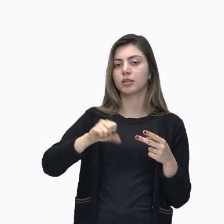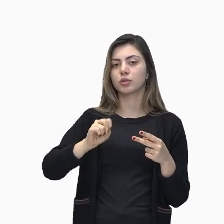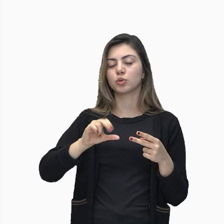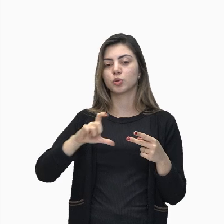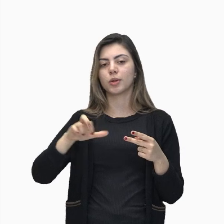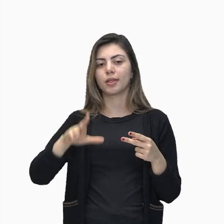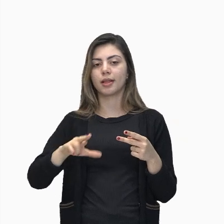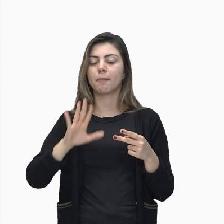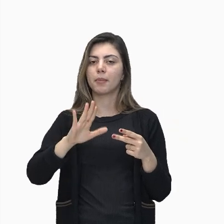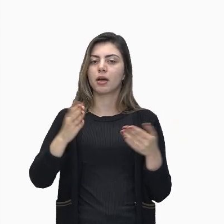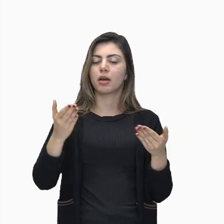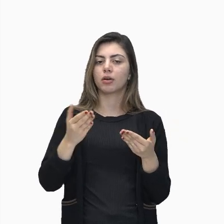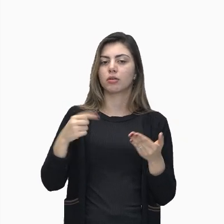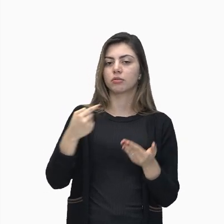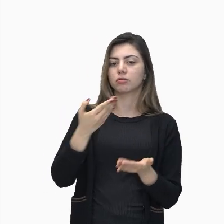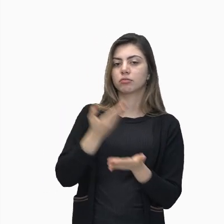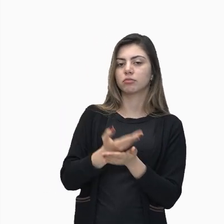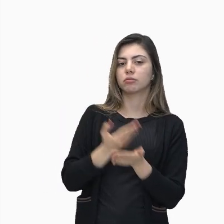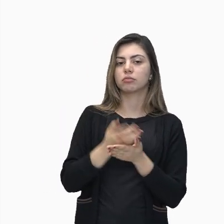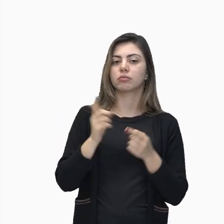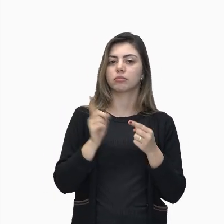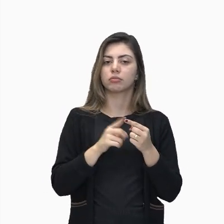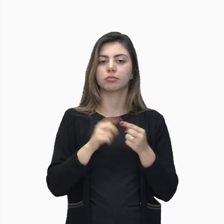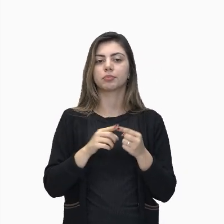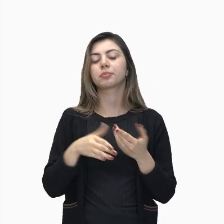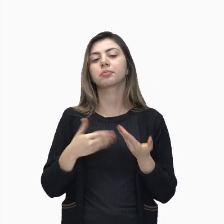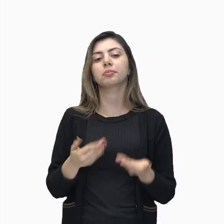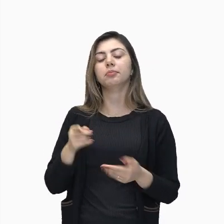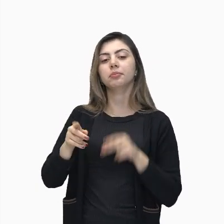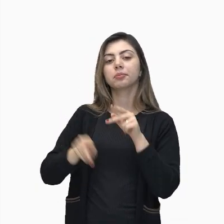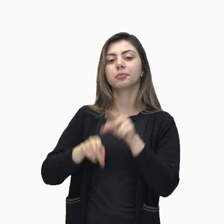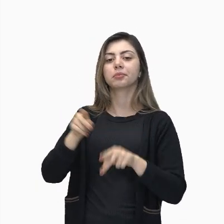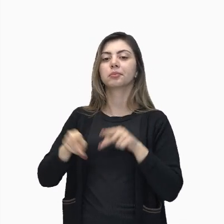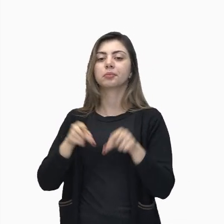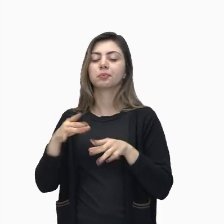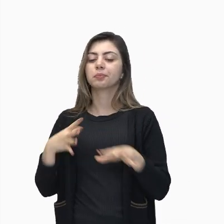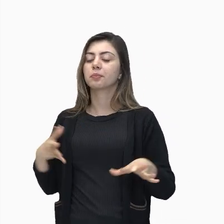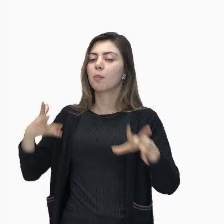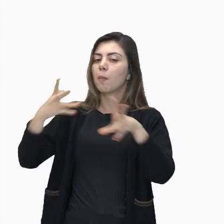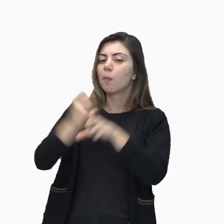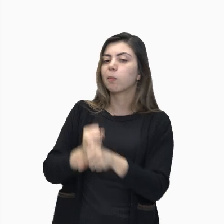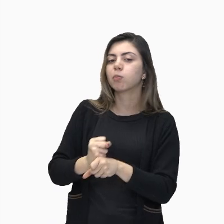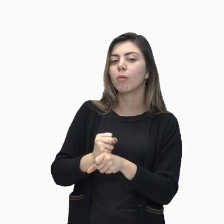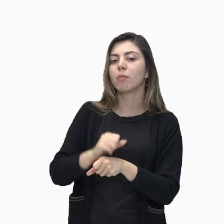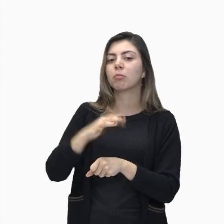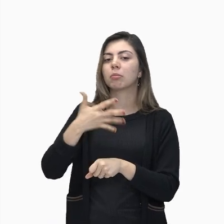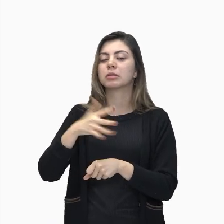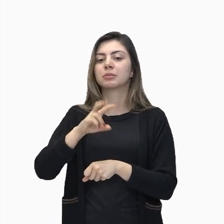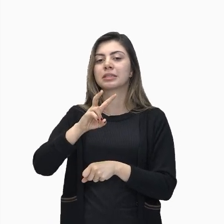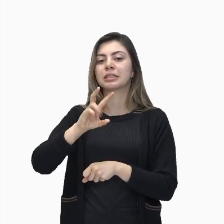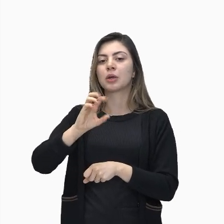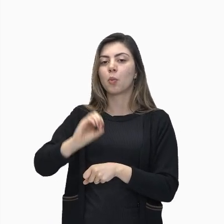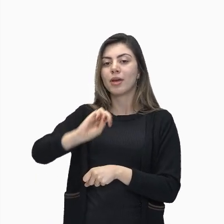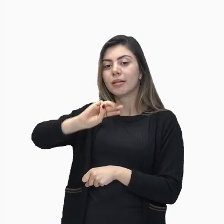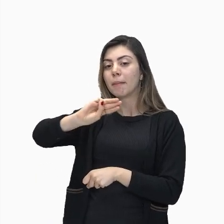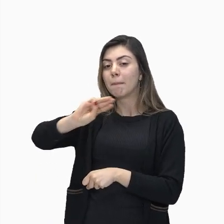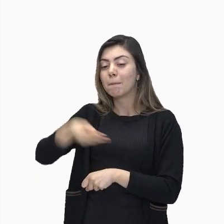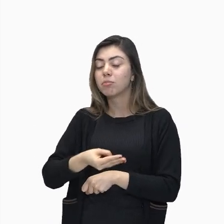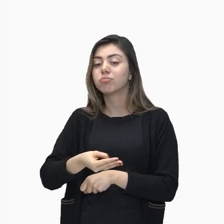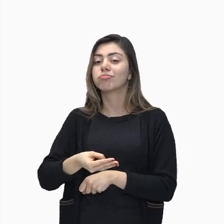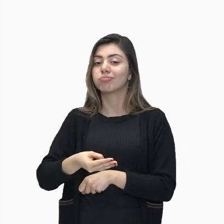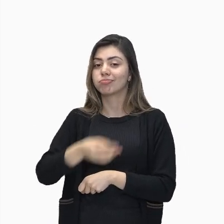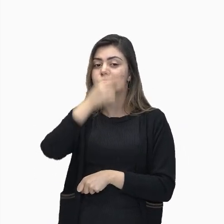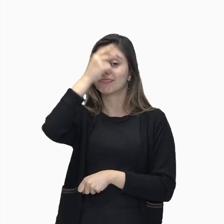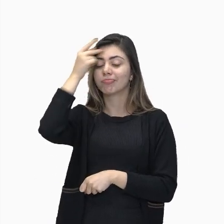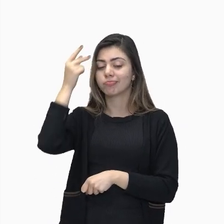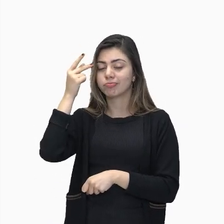da parte continental. A população absoluta, o total, está próxima dos 50 milhões de habitantes,